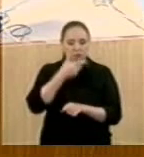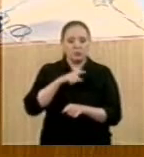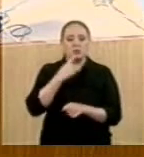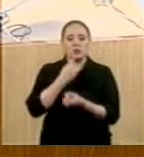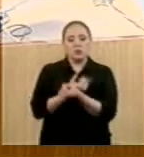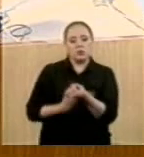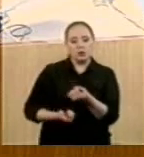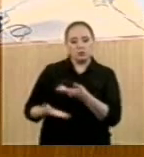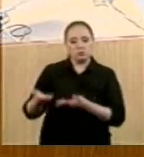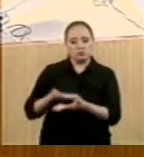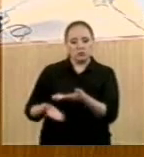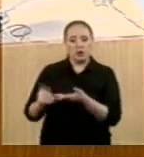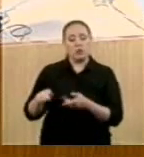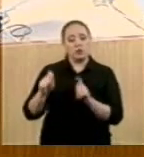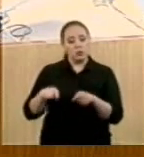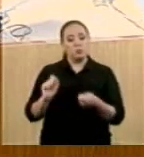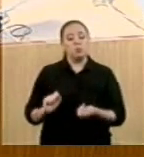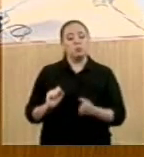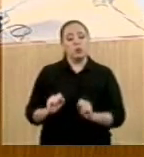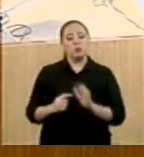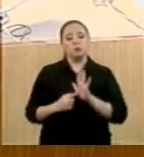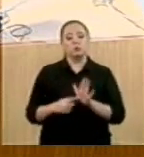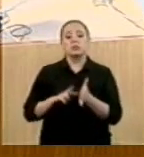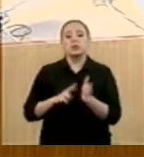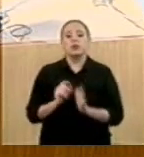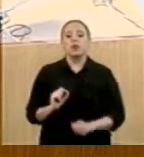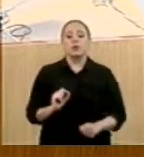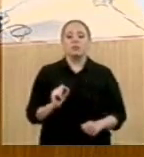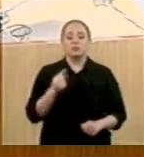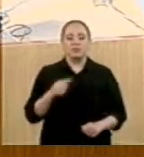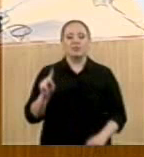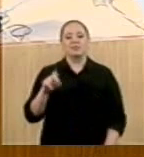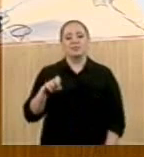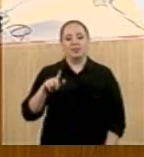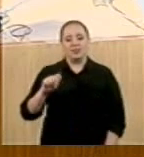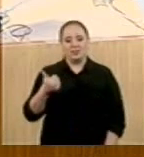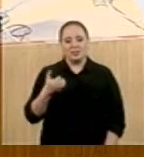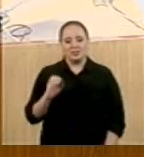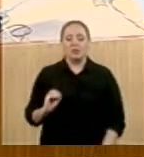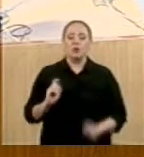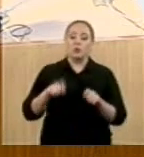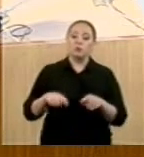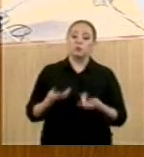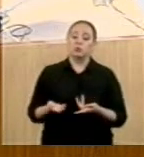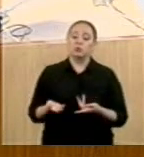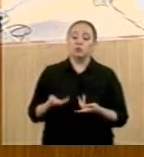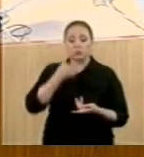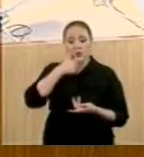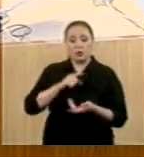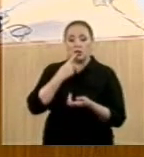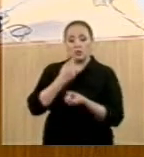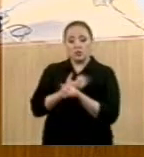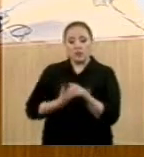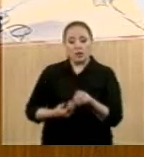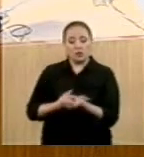condição pode se revelar como negação de qualquer possibilidade do exercício desse ato maior